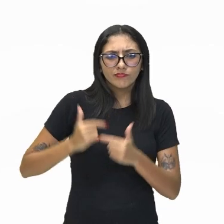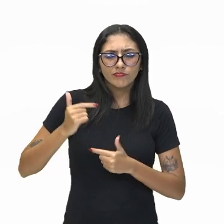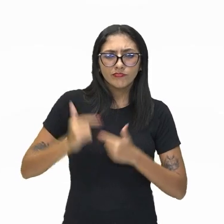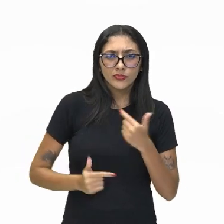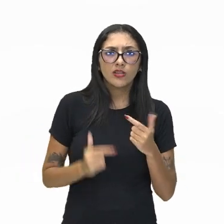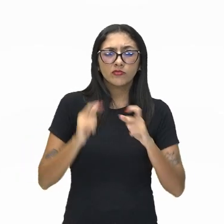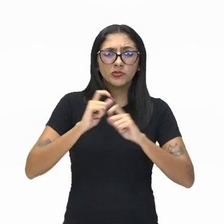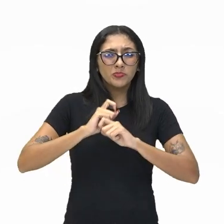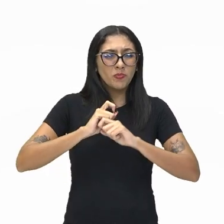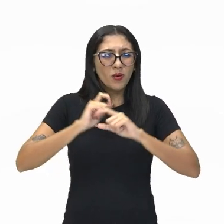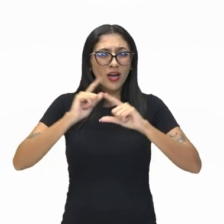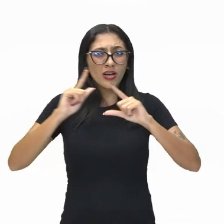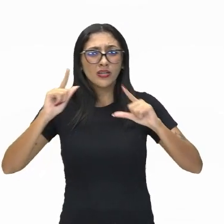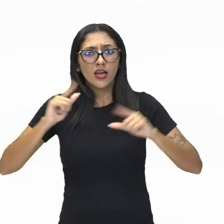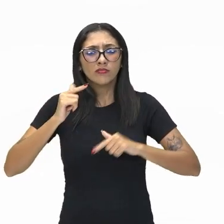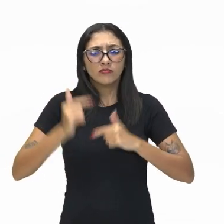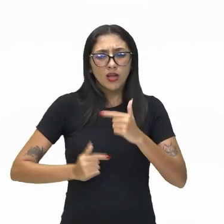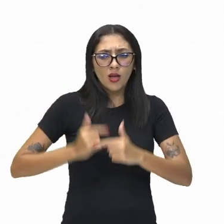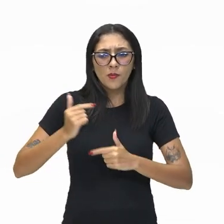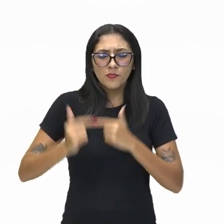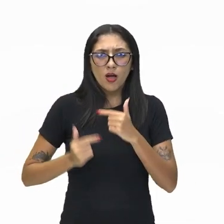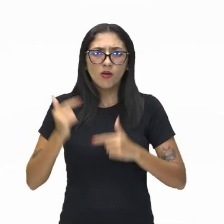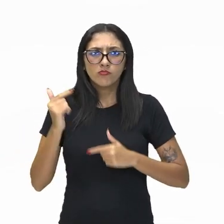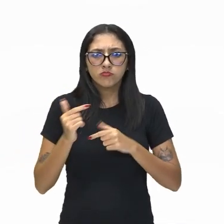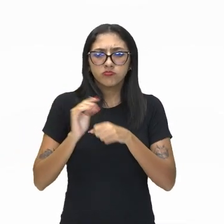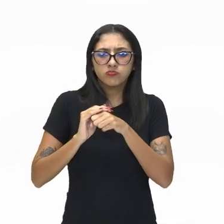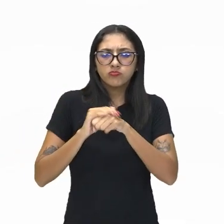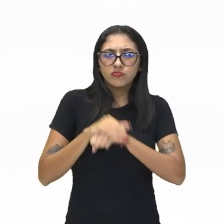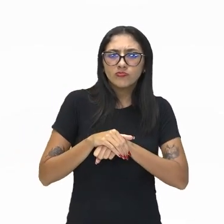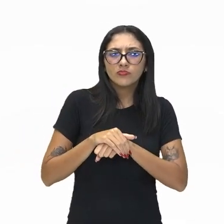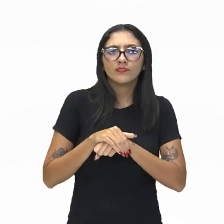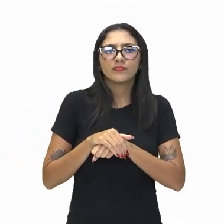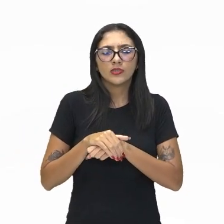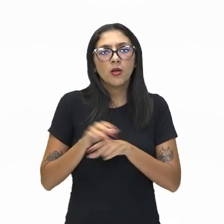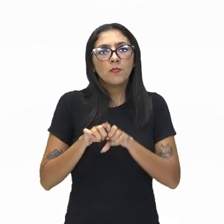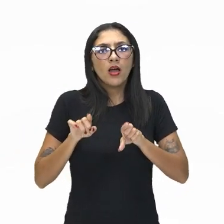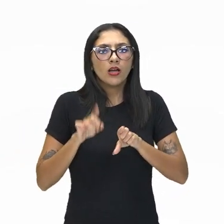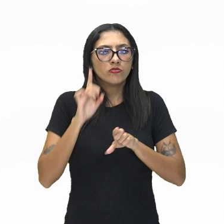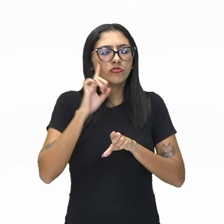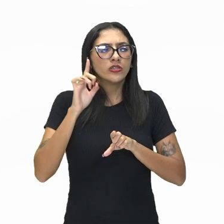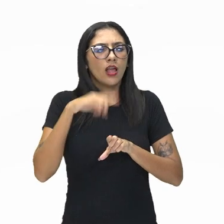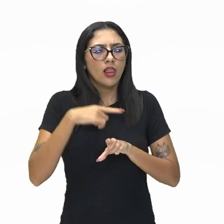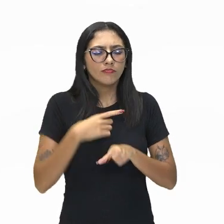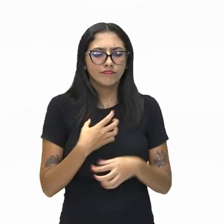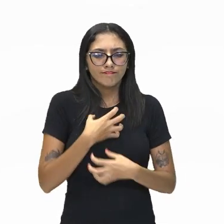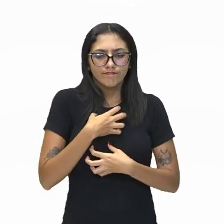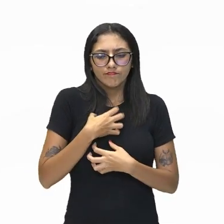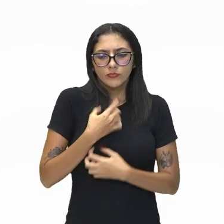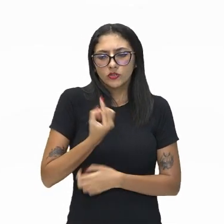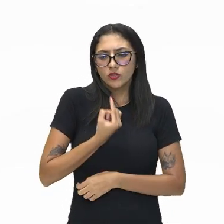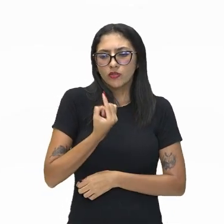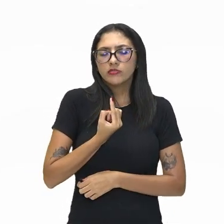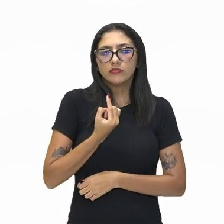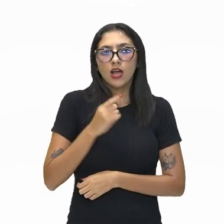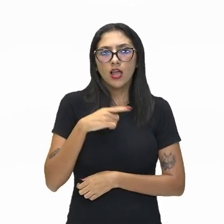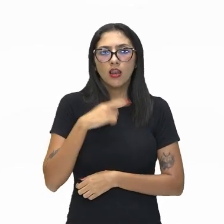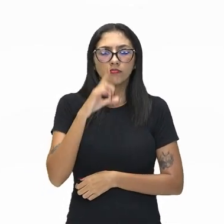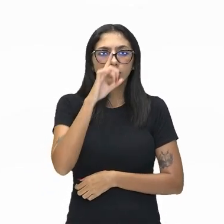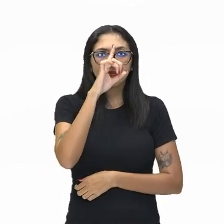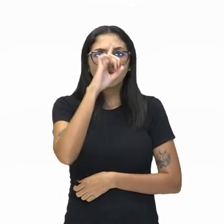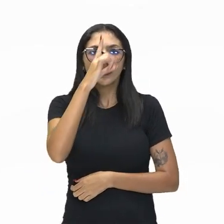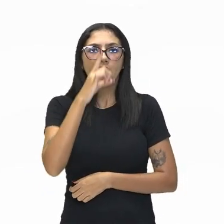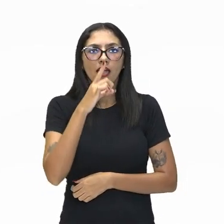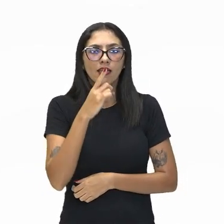até os alimentos que consumia. Porém, um dia a moça percebeu que se sentia sozinha e começou a tecer o marido ali, né, para lhe fazer